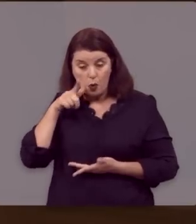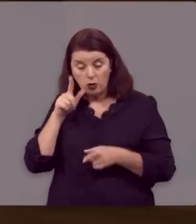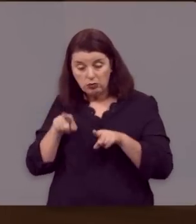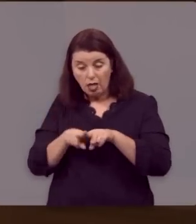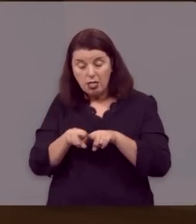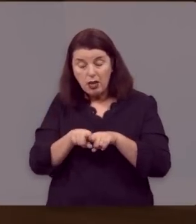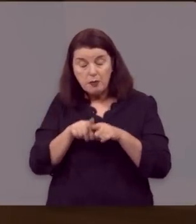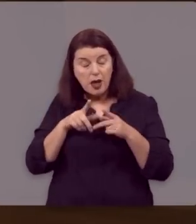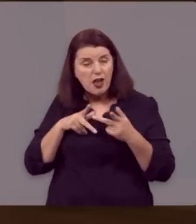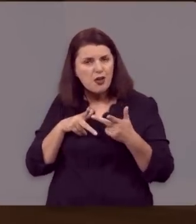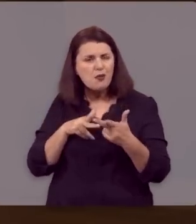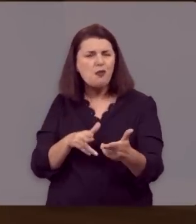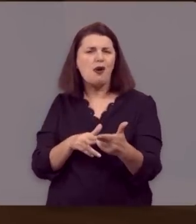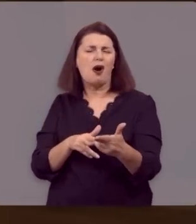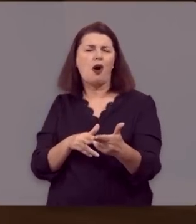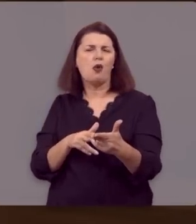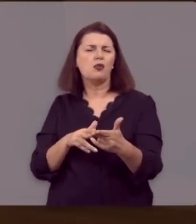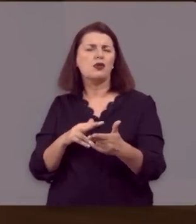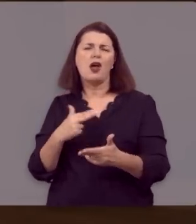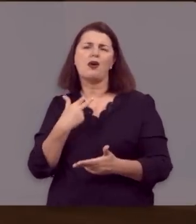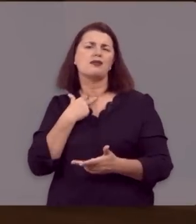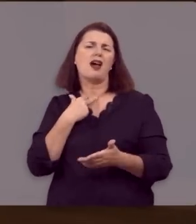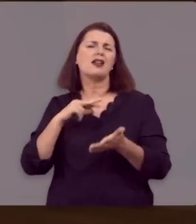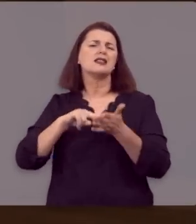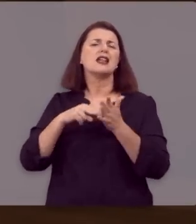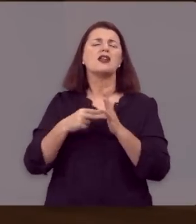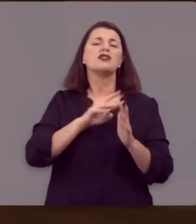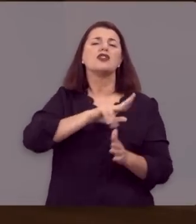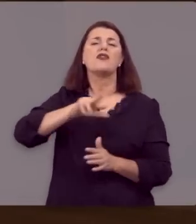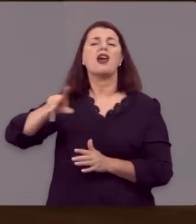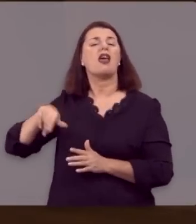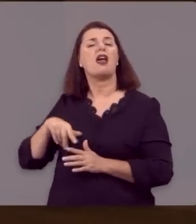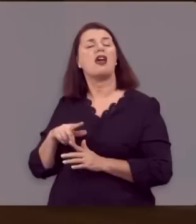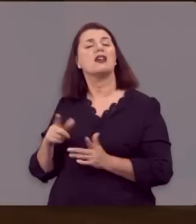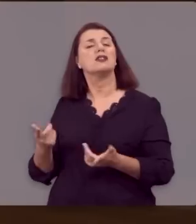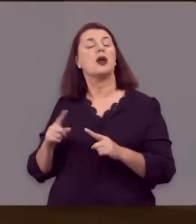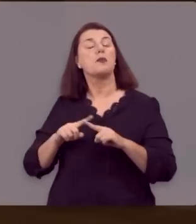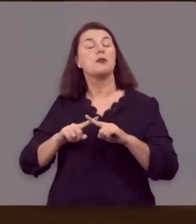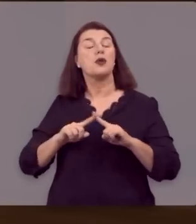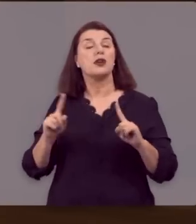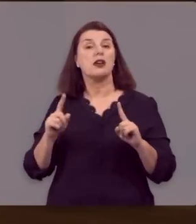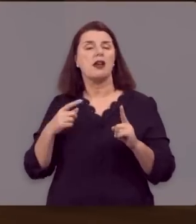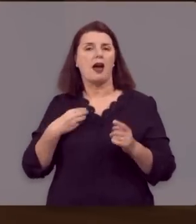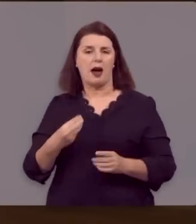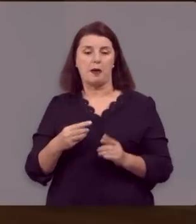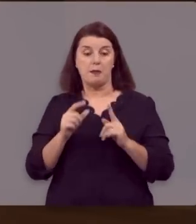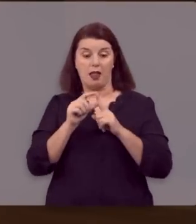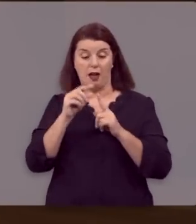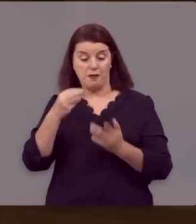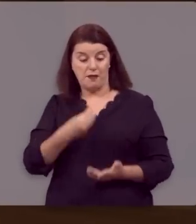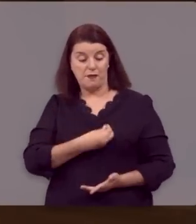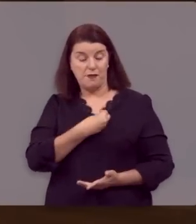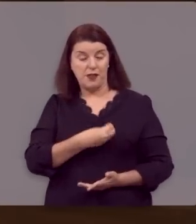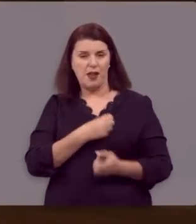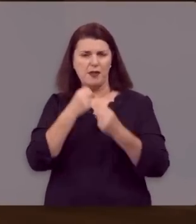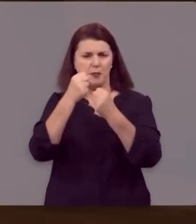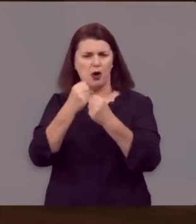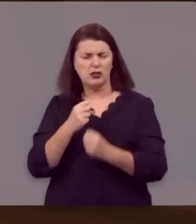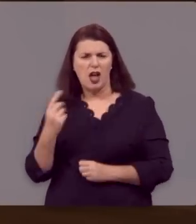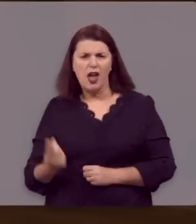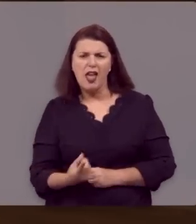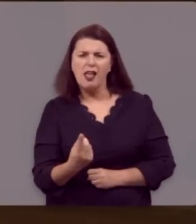sempre. Ela não precisa ser ressignificada nem atualizada, porque a palavra é viva, é poderosa,